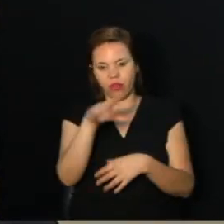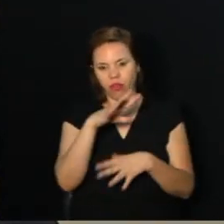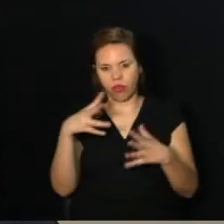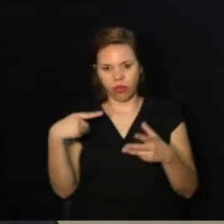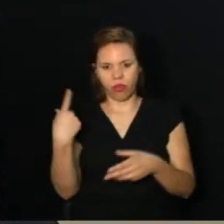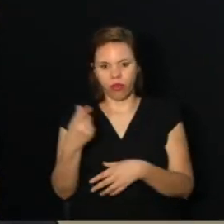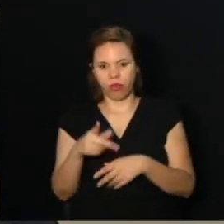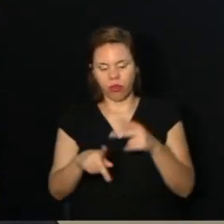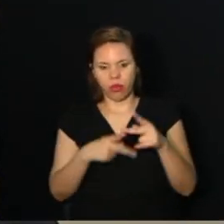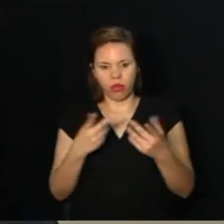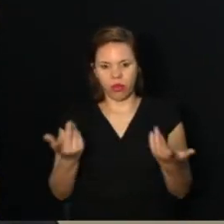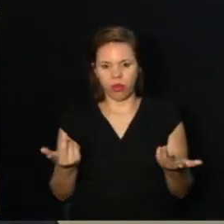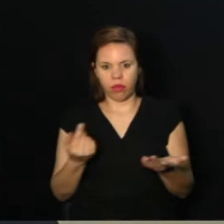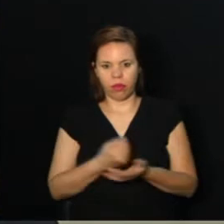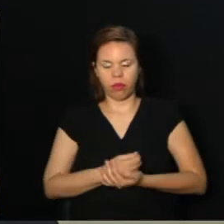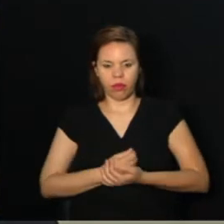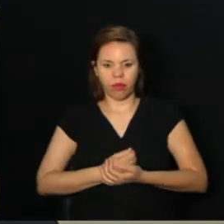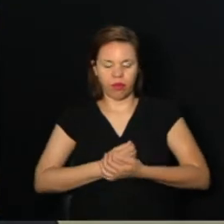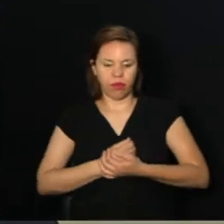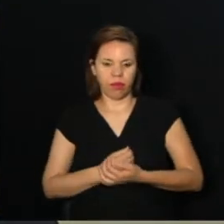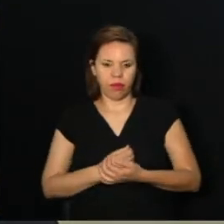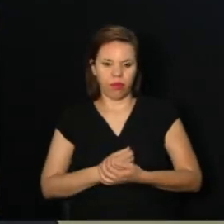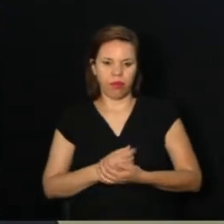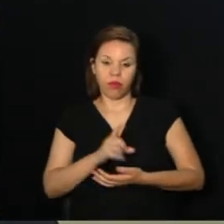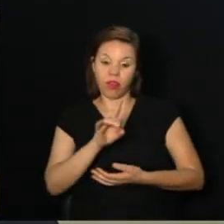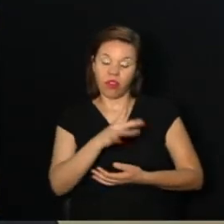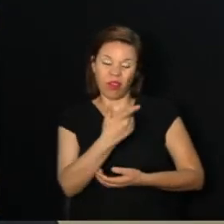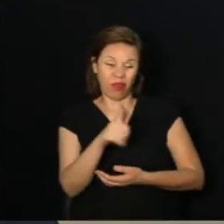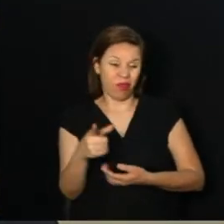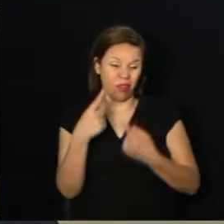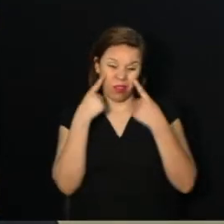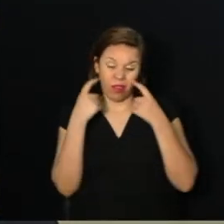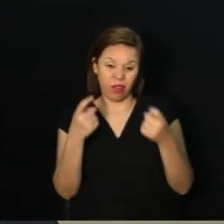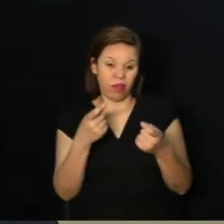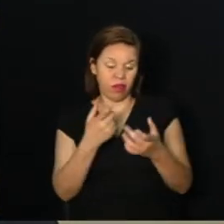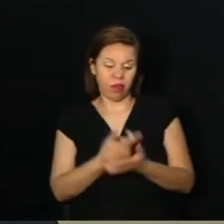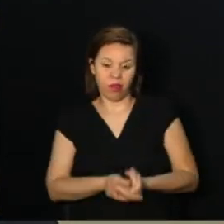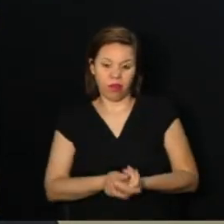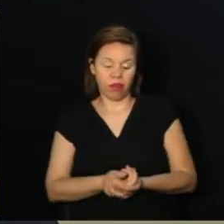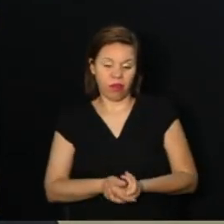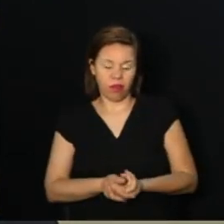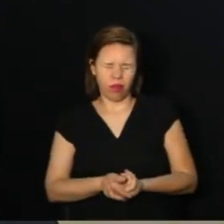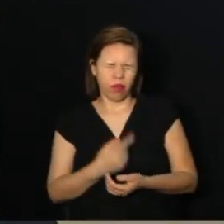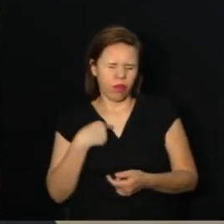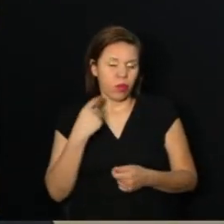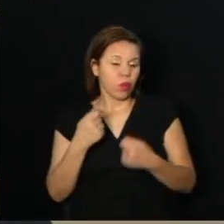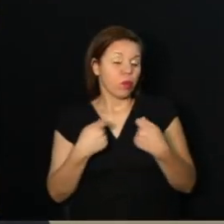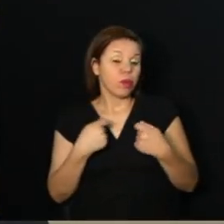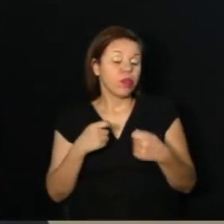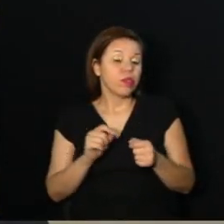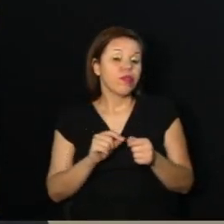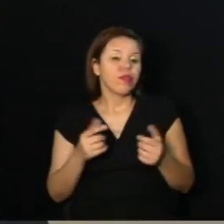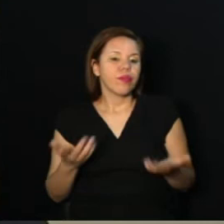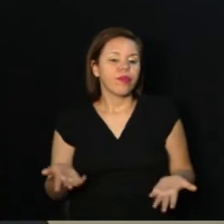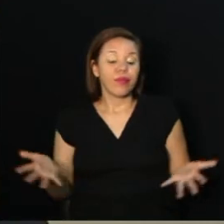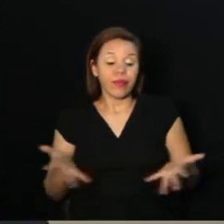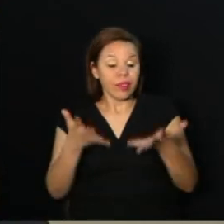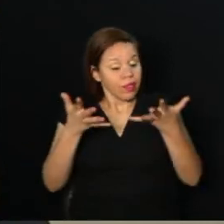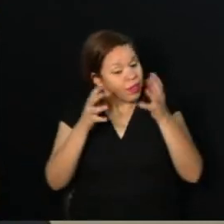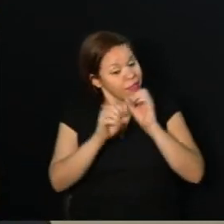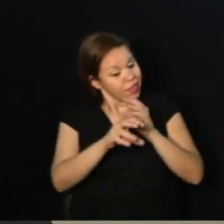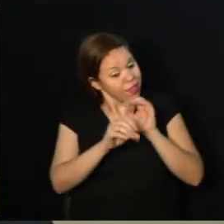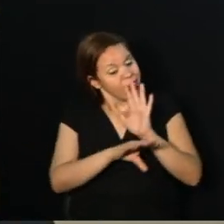todos os outros. Ela só não tem interesse. O que eu preciso fazer?